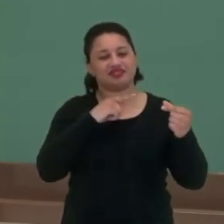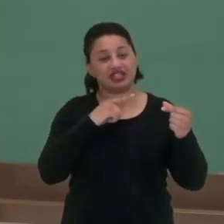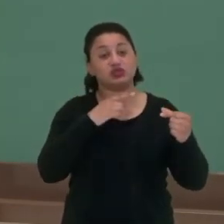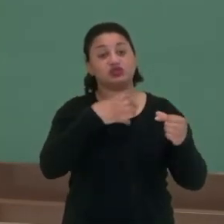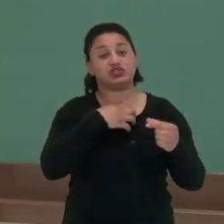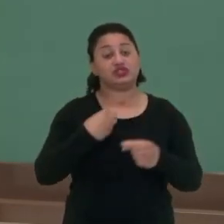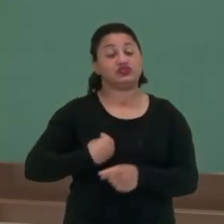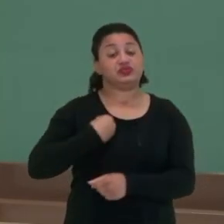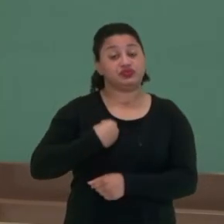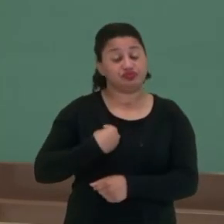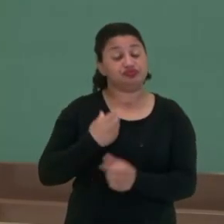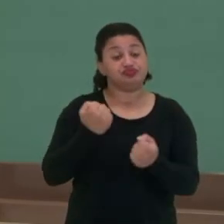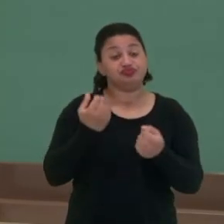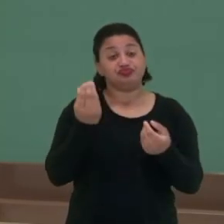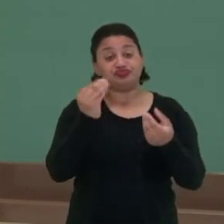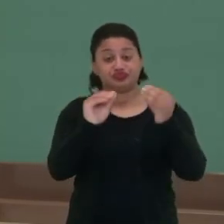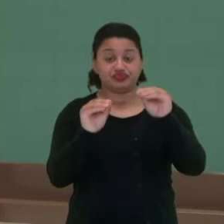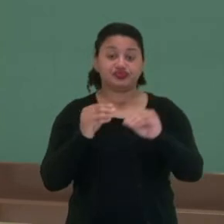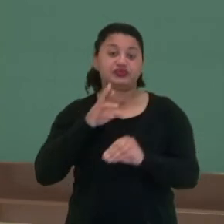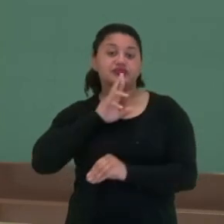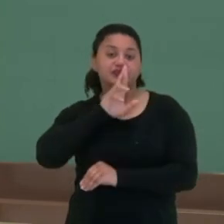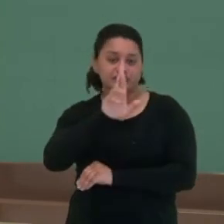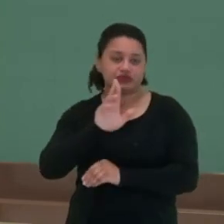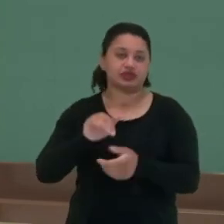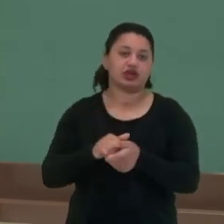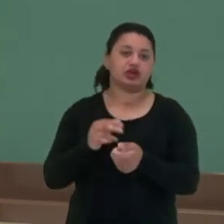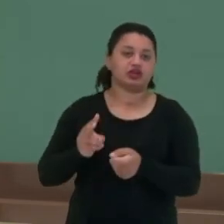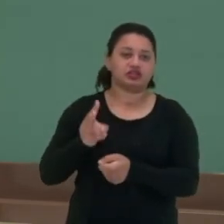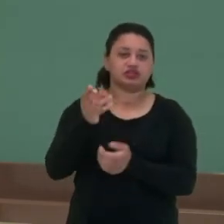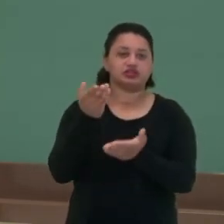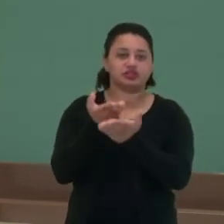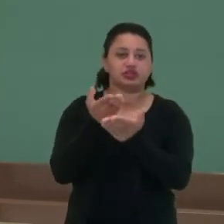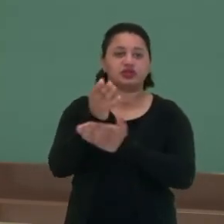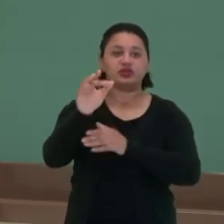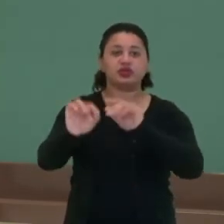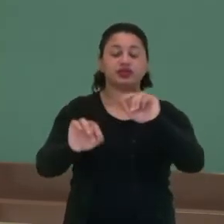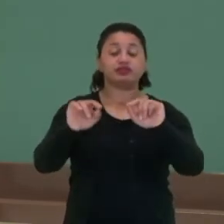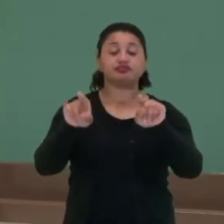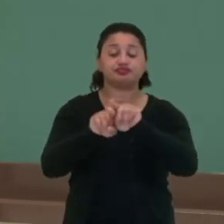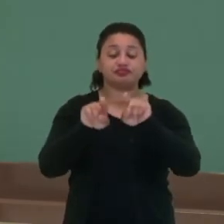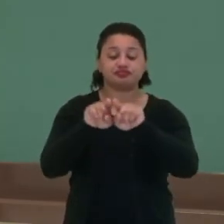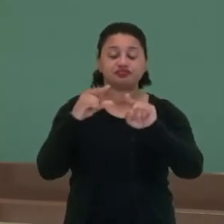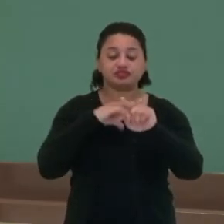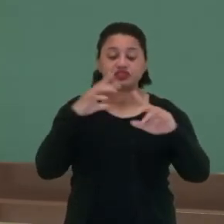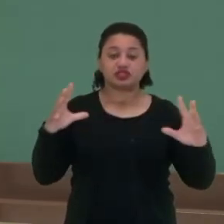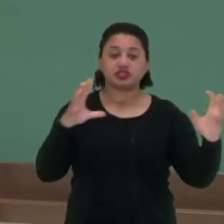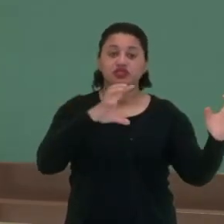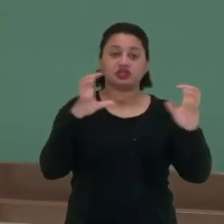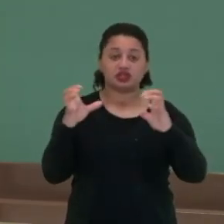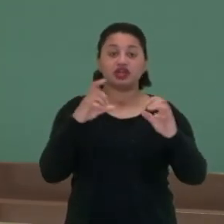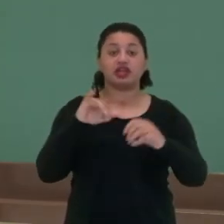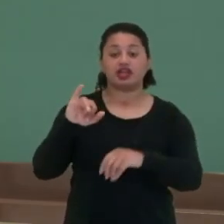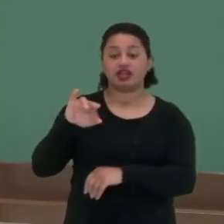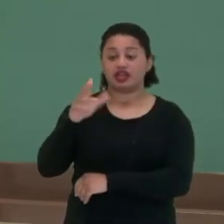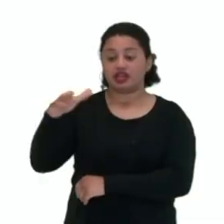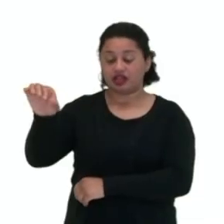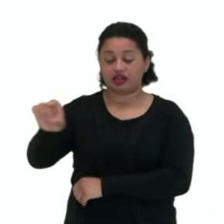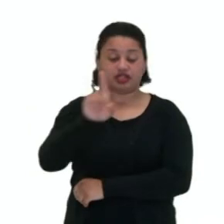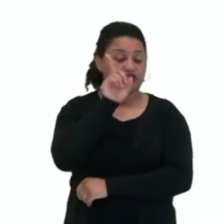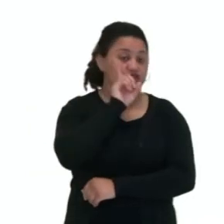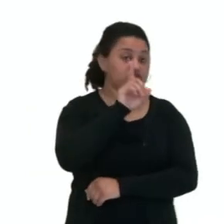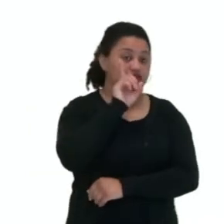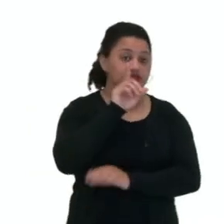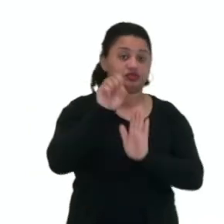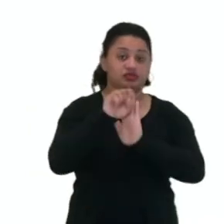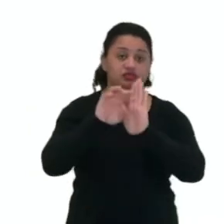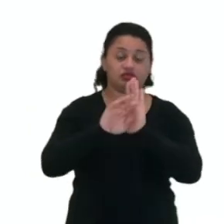de vida que você poderia ter posto nessa resposta. Seguindo com a nossa aula aqui, ó, nós tivemos também conflitos entre Estados Unidos e Irã, que no